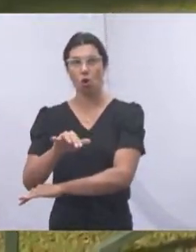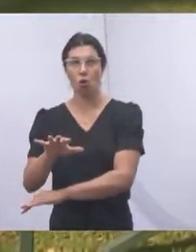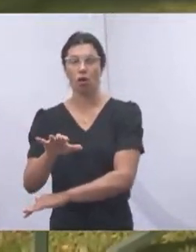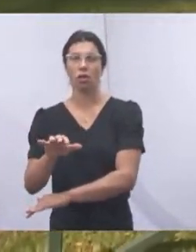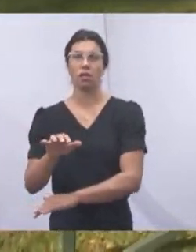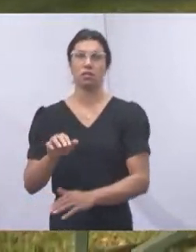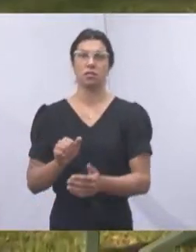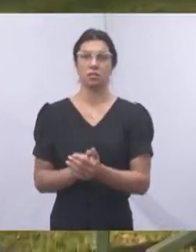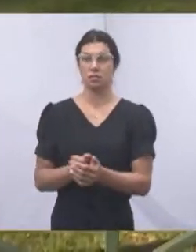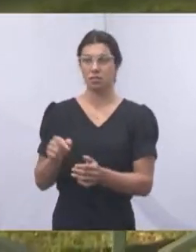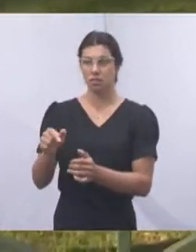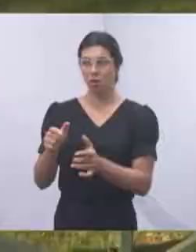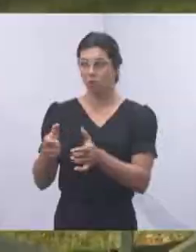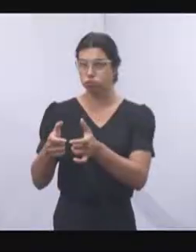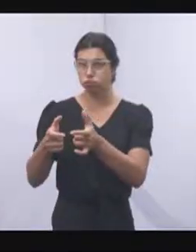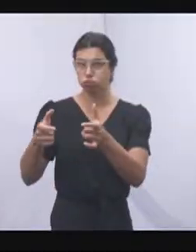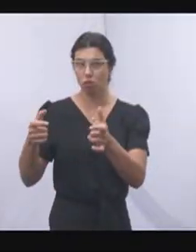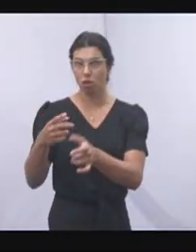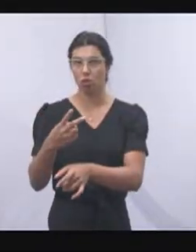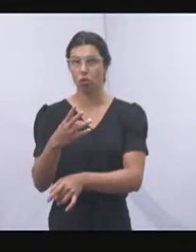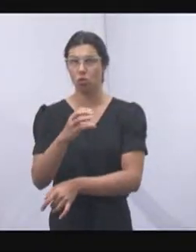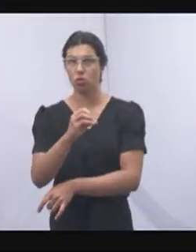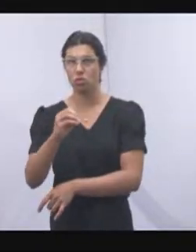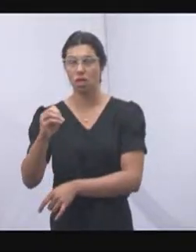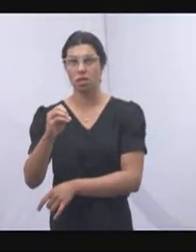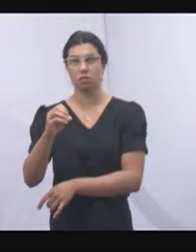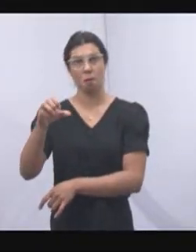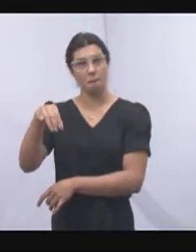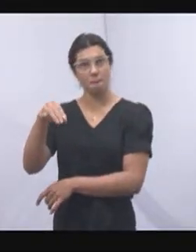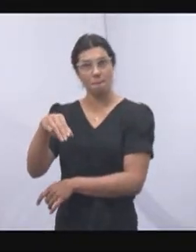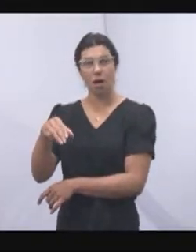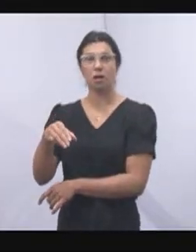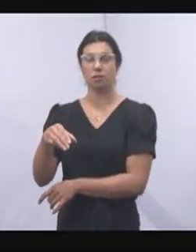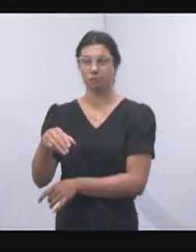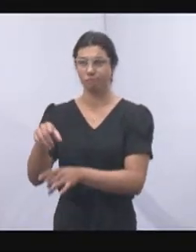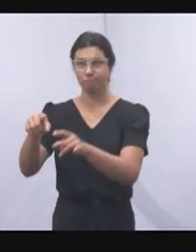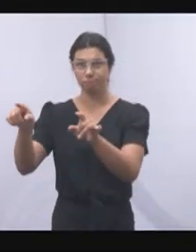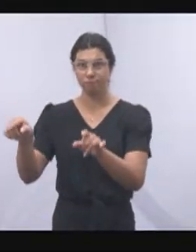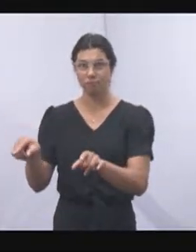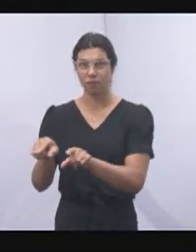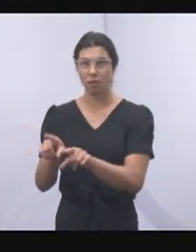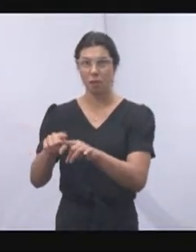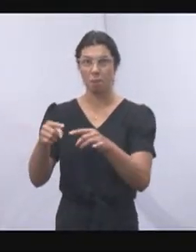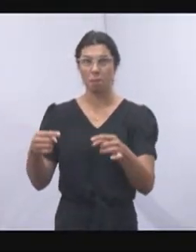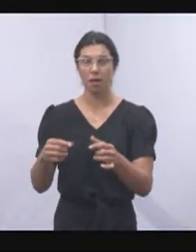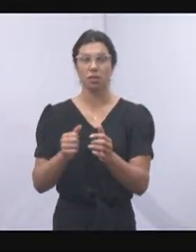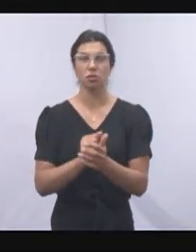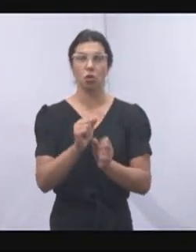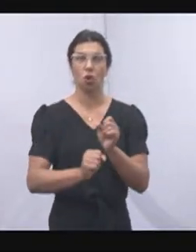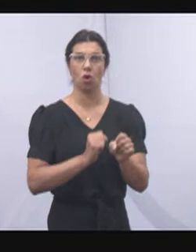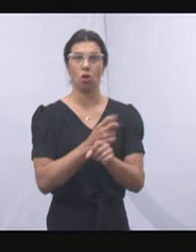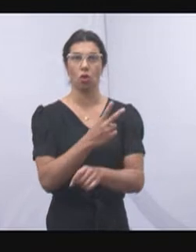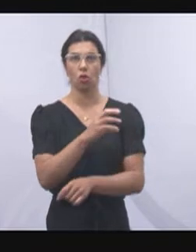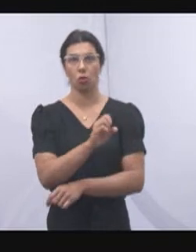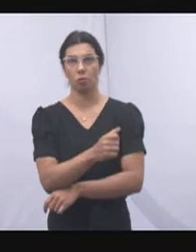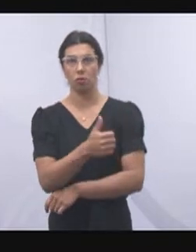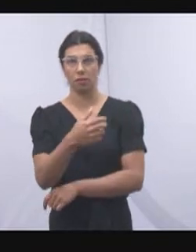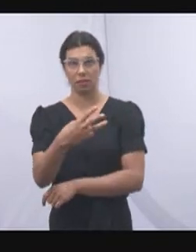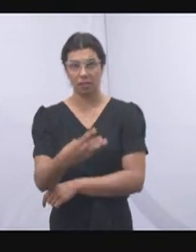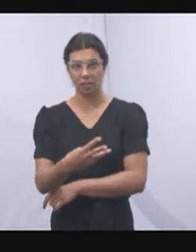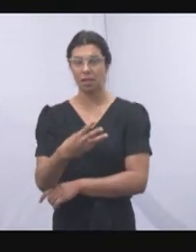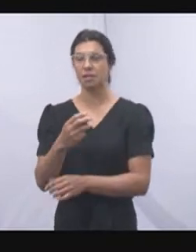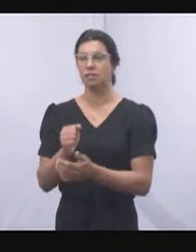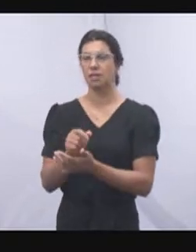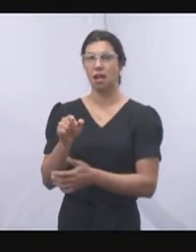de 200 metros quadrados. Por muito tempo, o homenageado, que morreu em 2013, trabalhou no